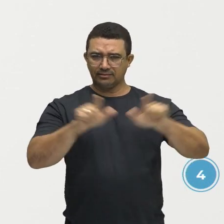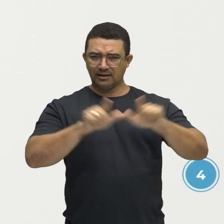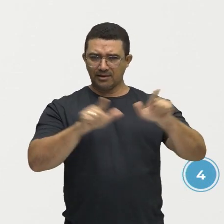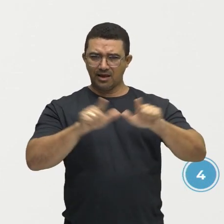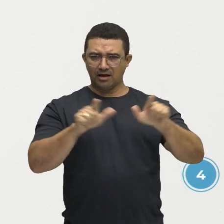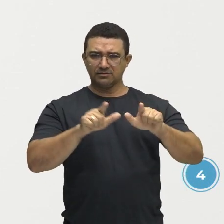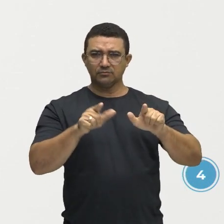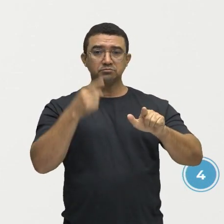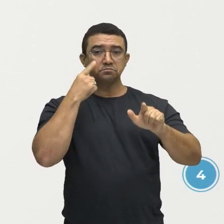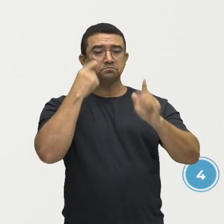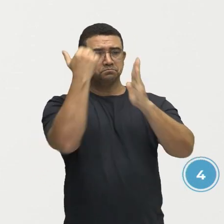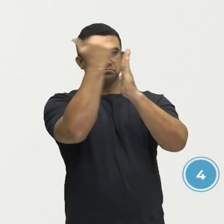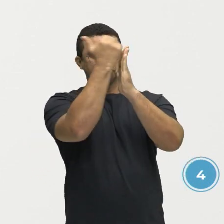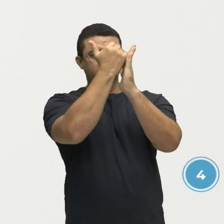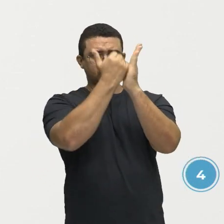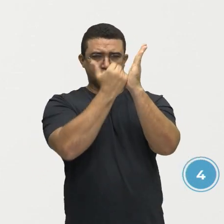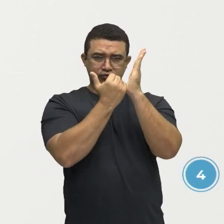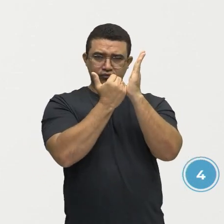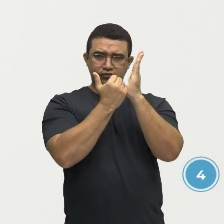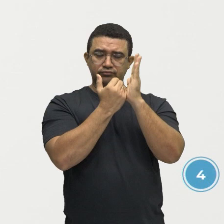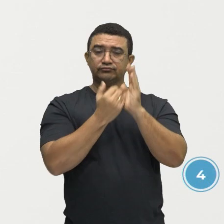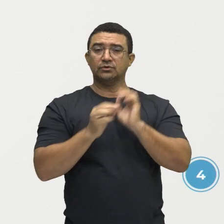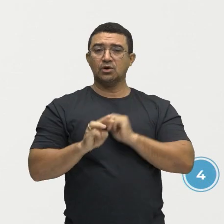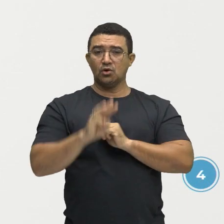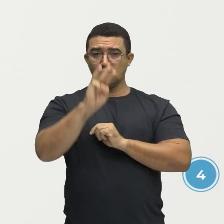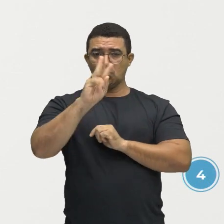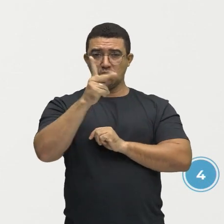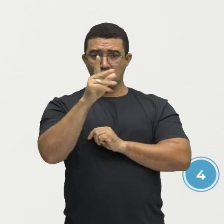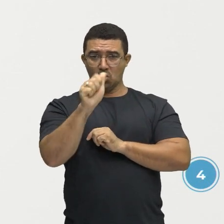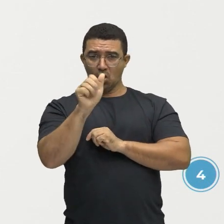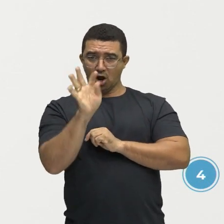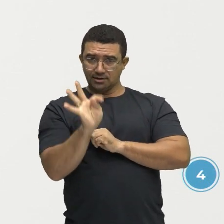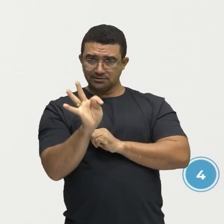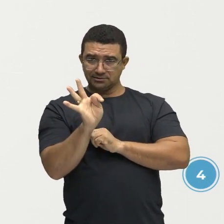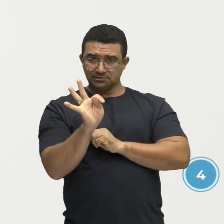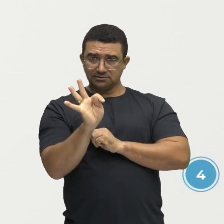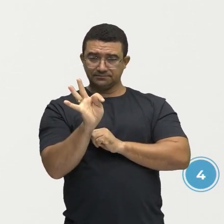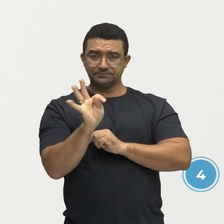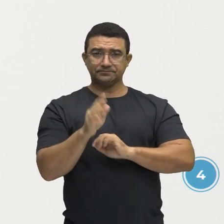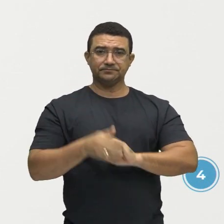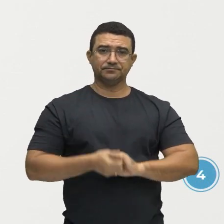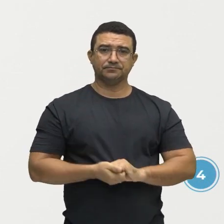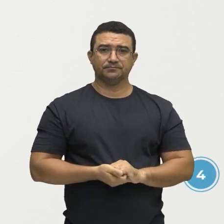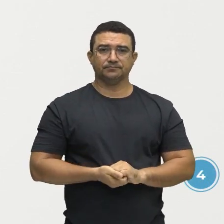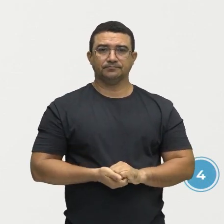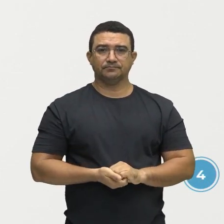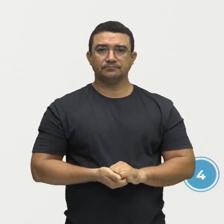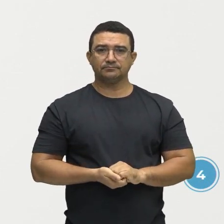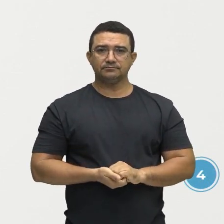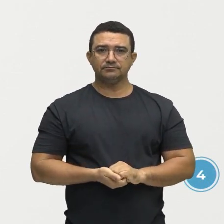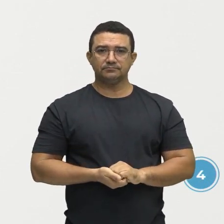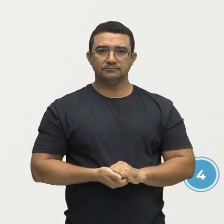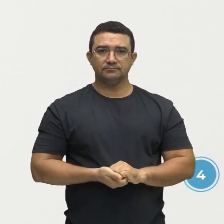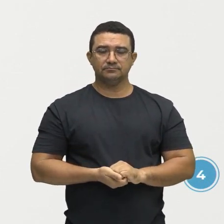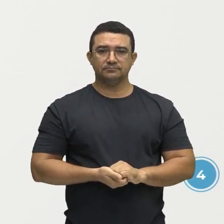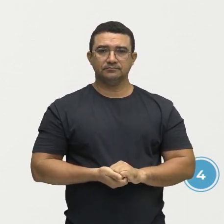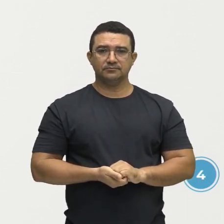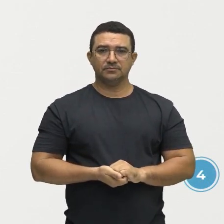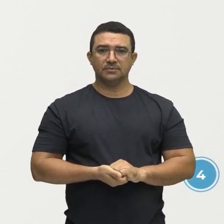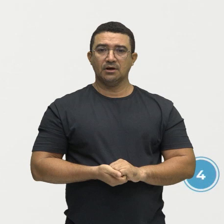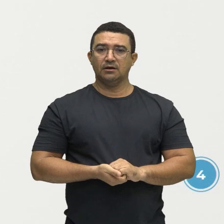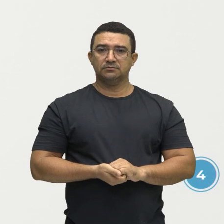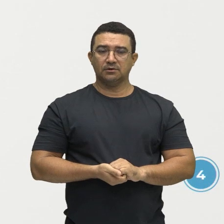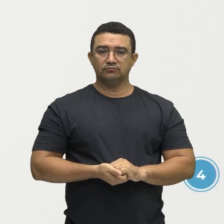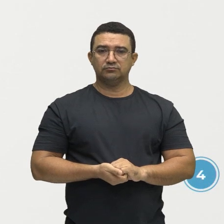né? Vamos lá, comigo, people. What? What? What? Então, nós temos o significado